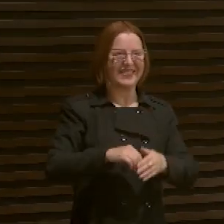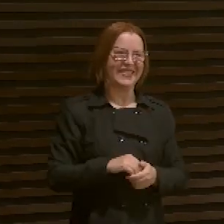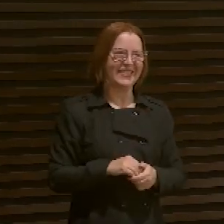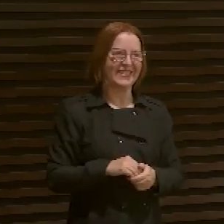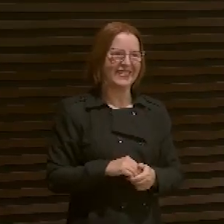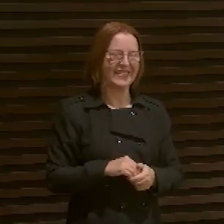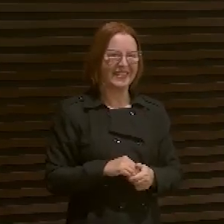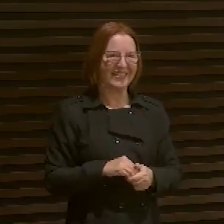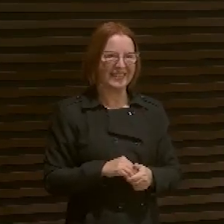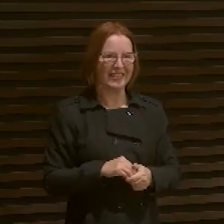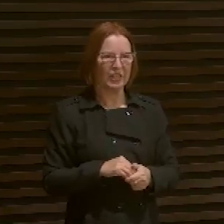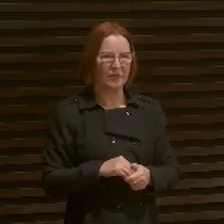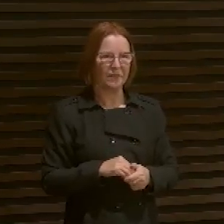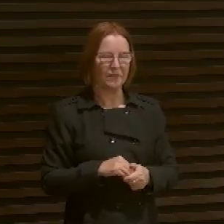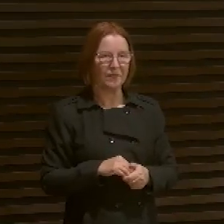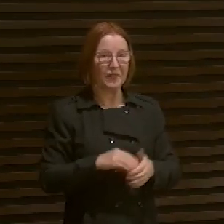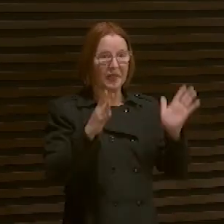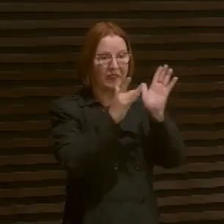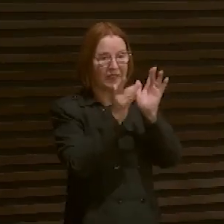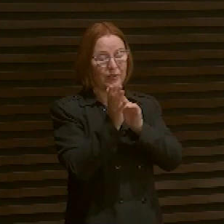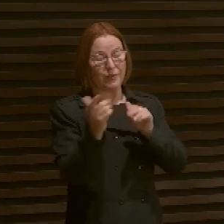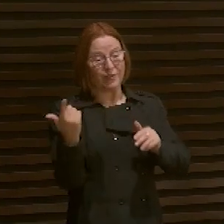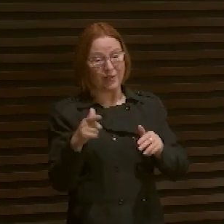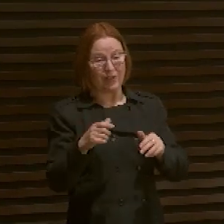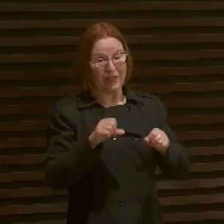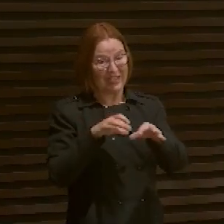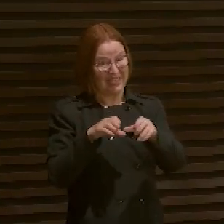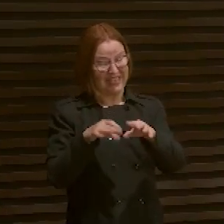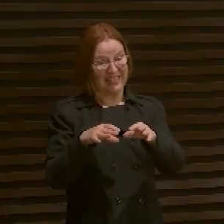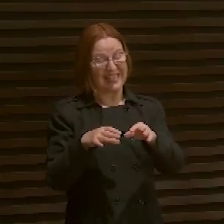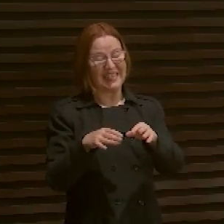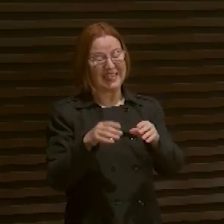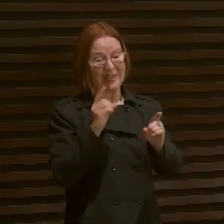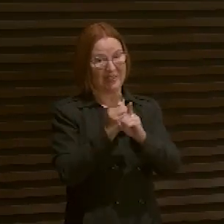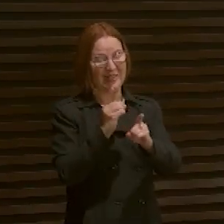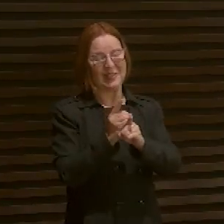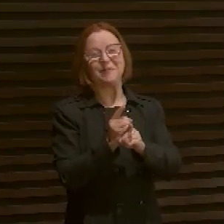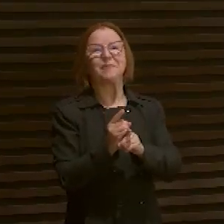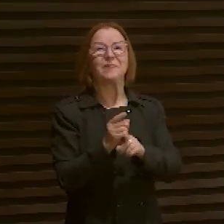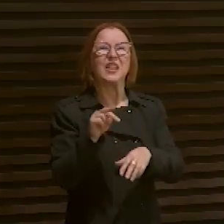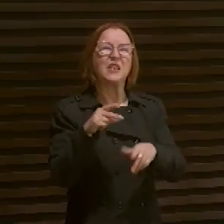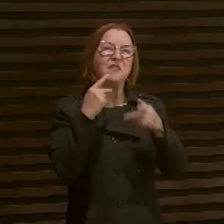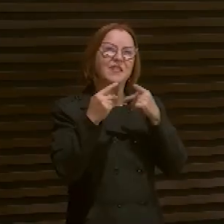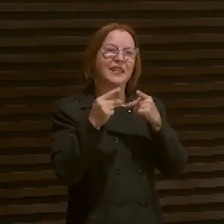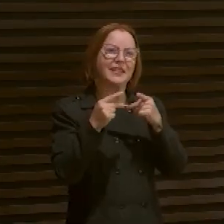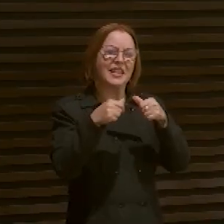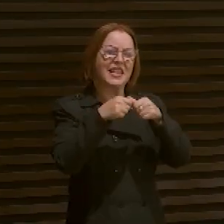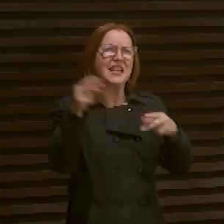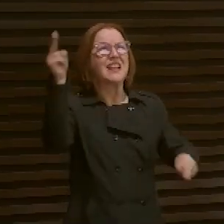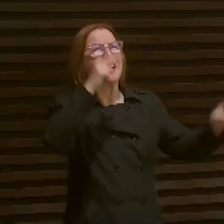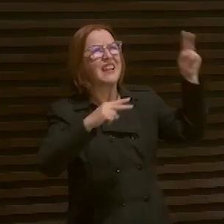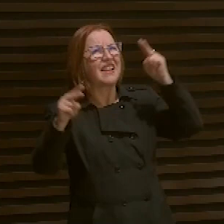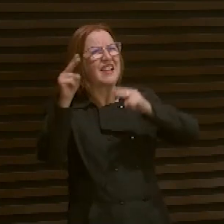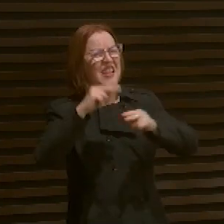Ele estava aqui também, mais uma vez, sendo didático. Ele estava como que dizendo para aqueles discípulos assim: esses ventos